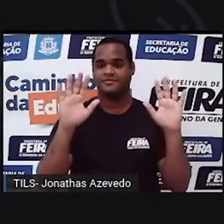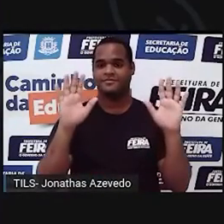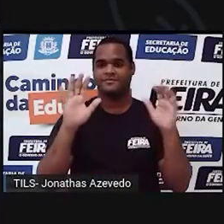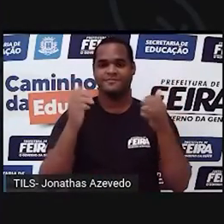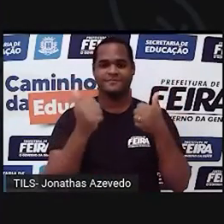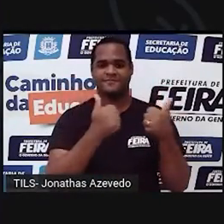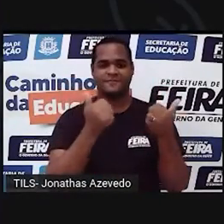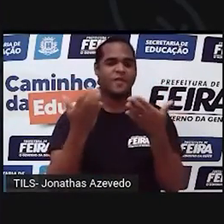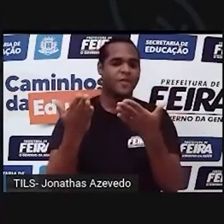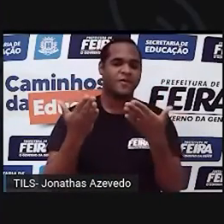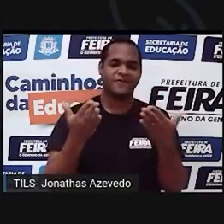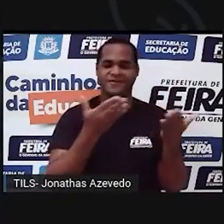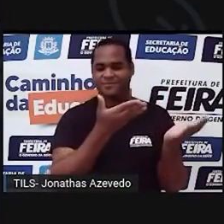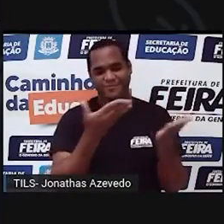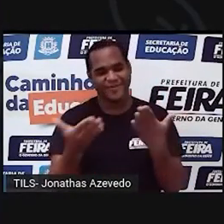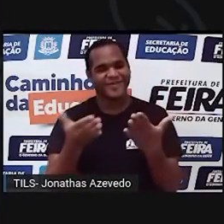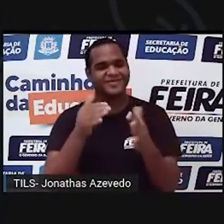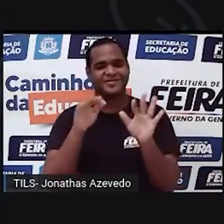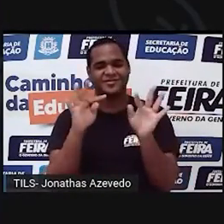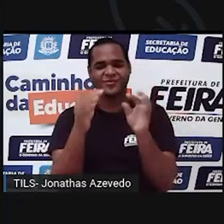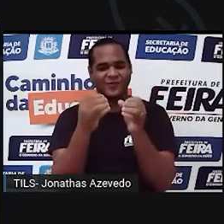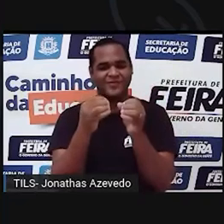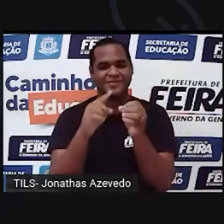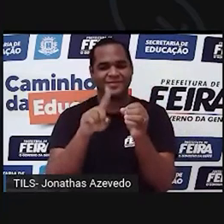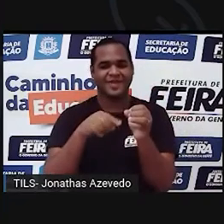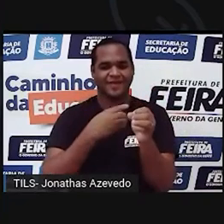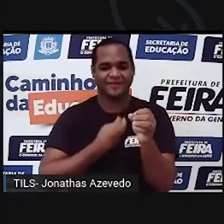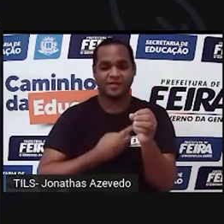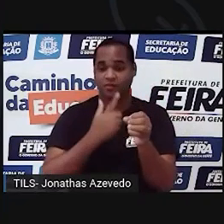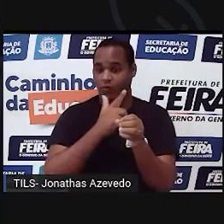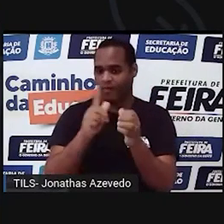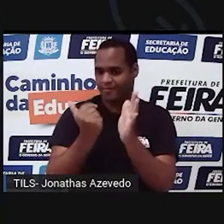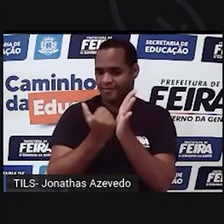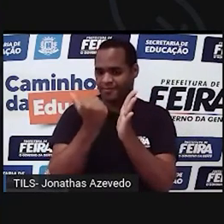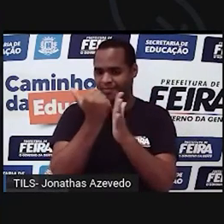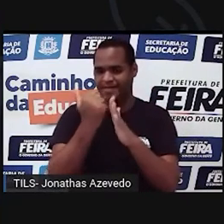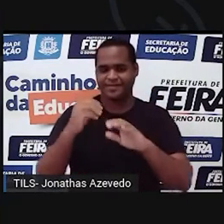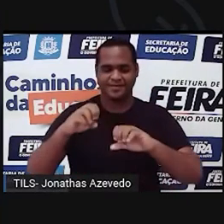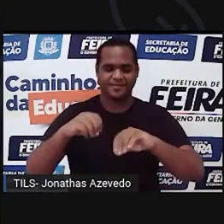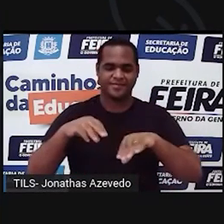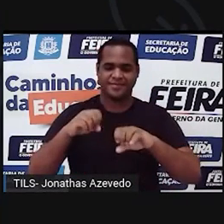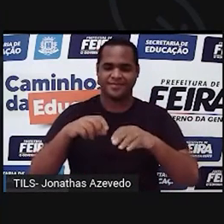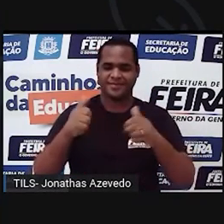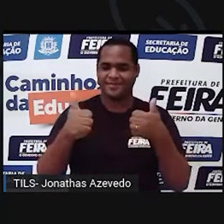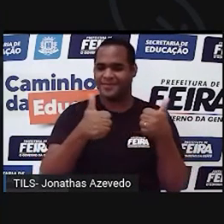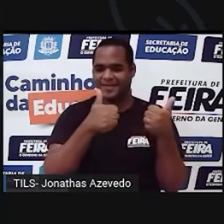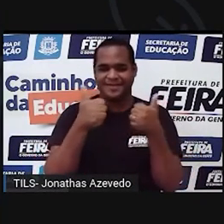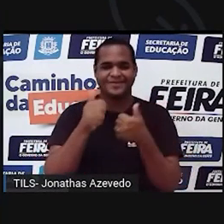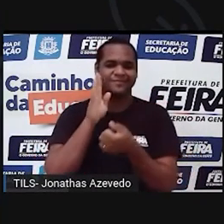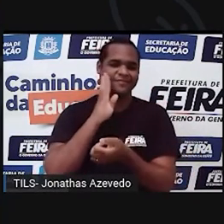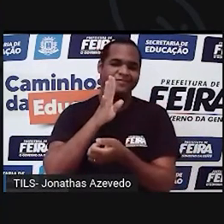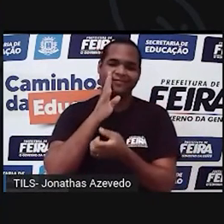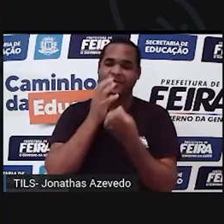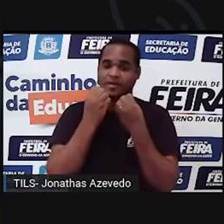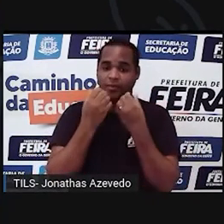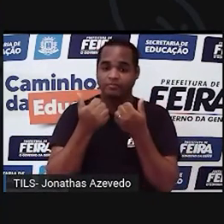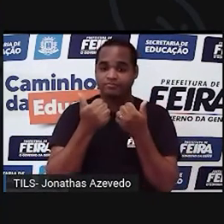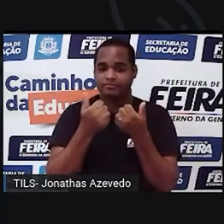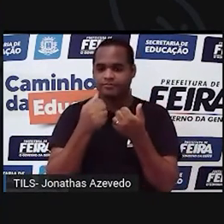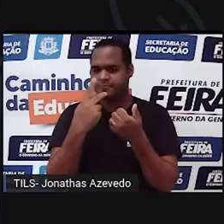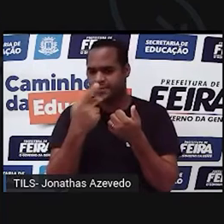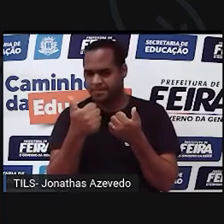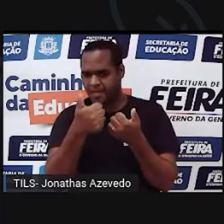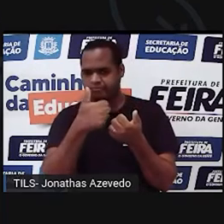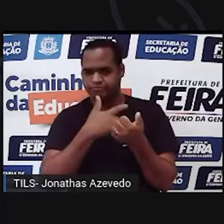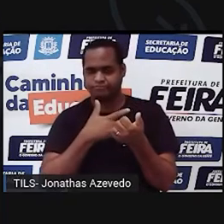Olá, sejam bem-vindos, sejam bem-vindas a mais uma de nossas aulas. Olha só que bacana. E aí, tudo